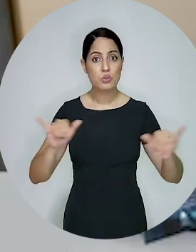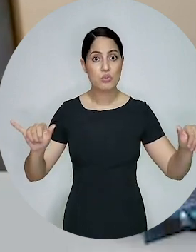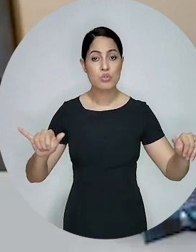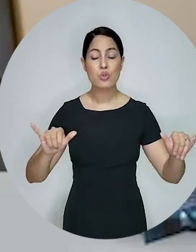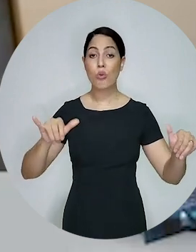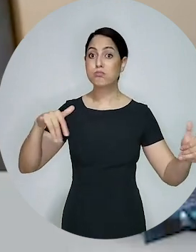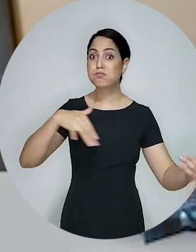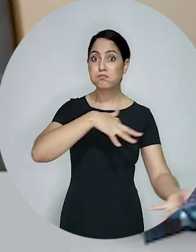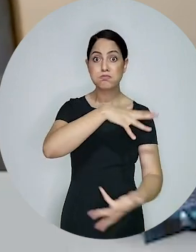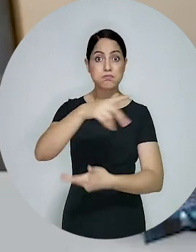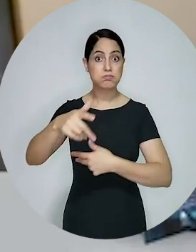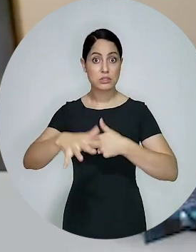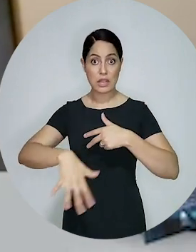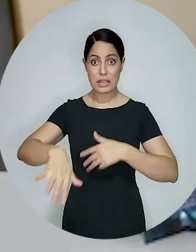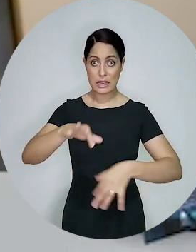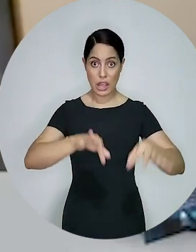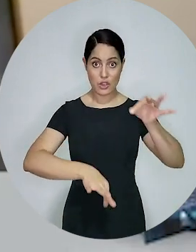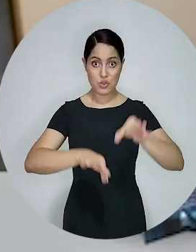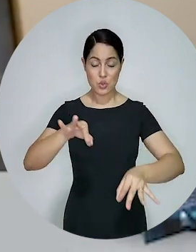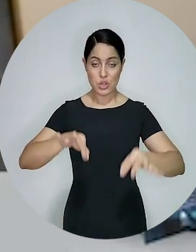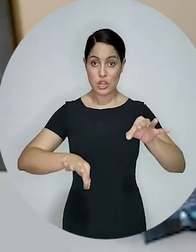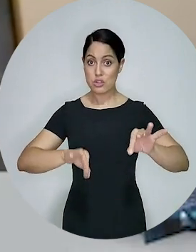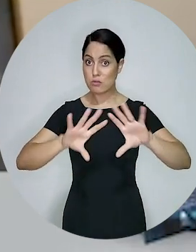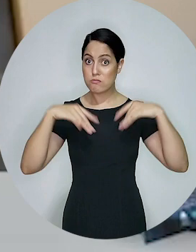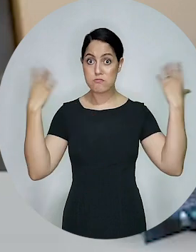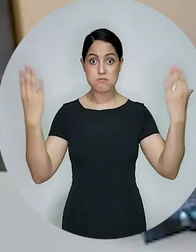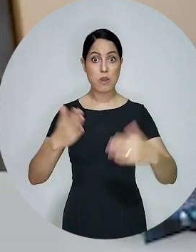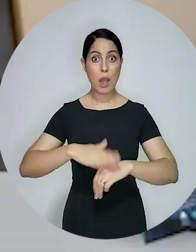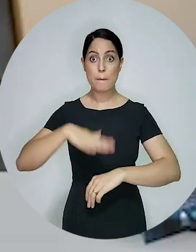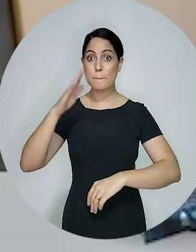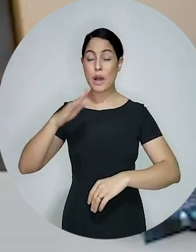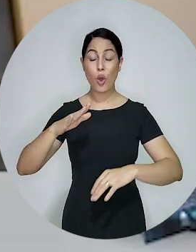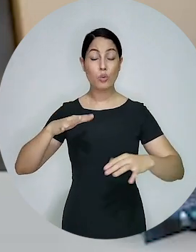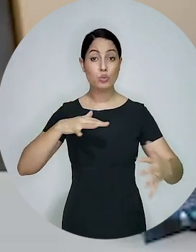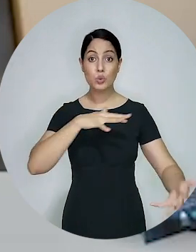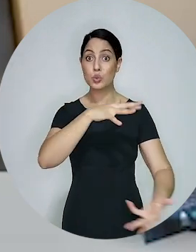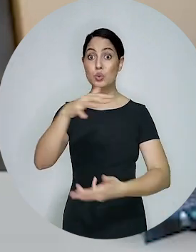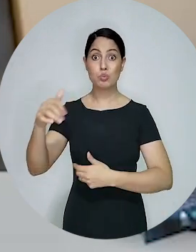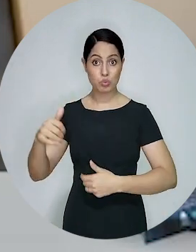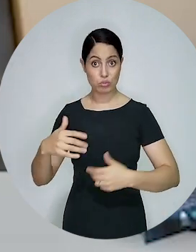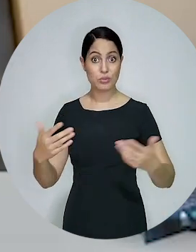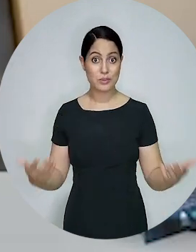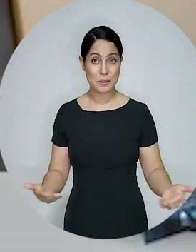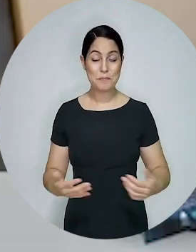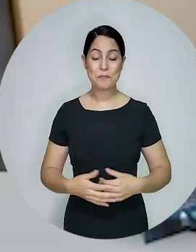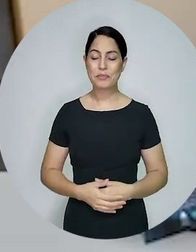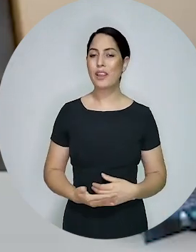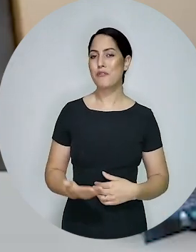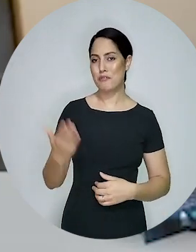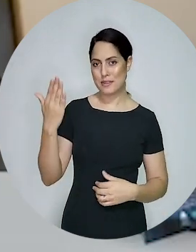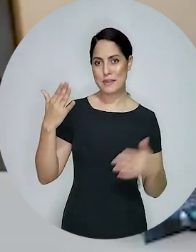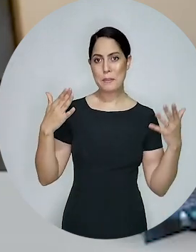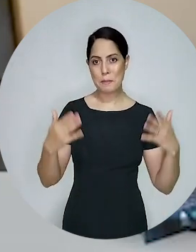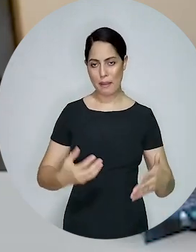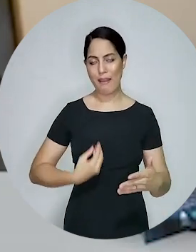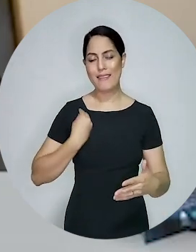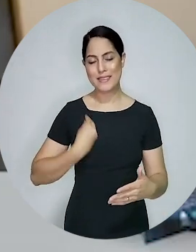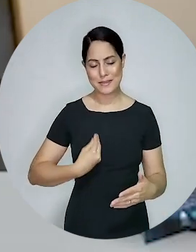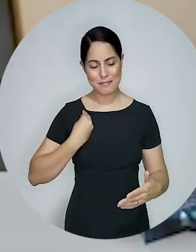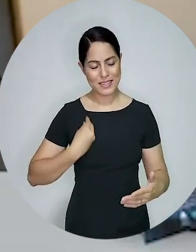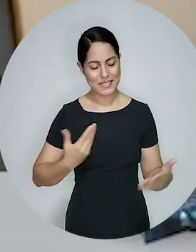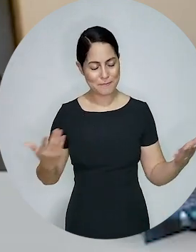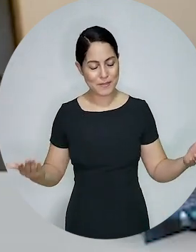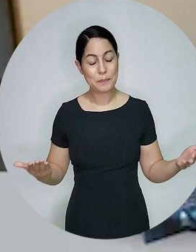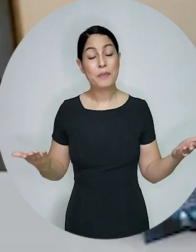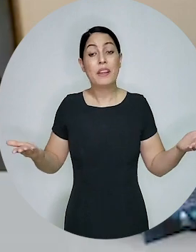não teria logrado o êxito que teve sem a sua importante participação. E aí eu queria